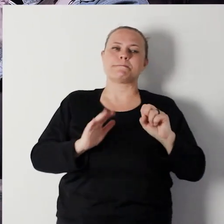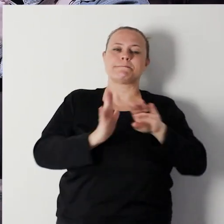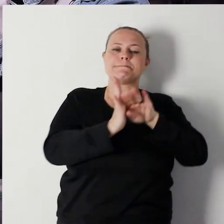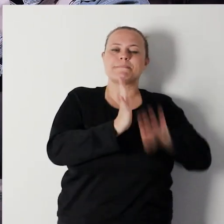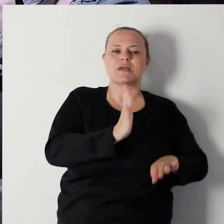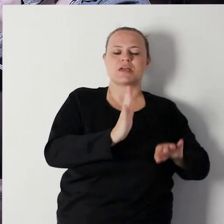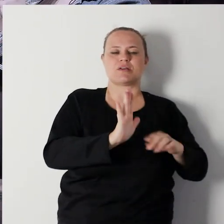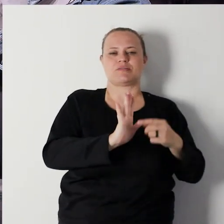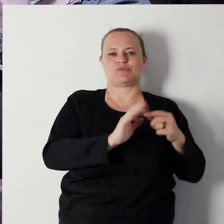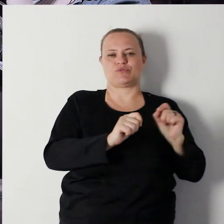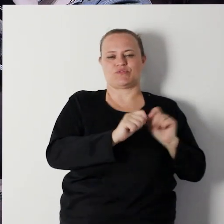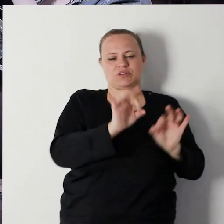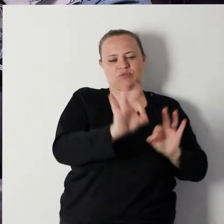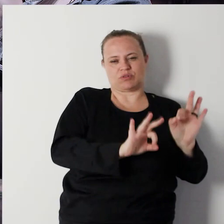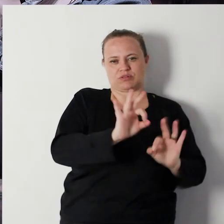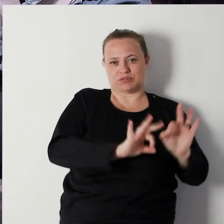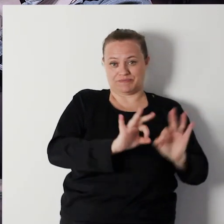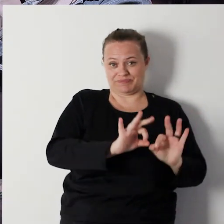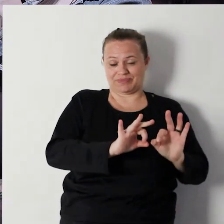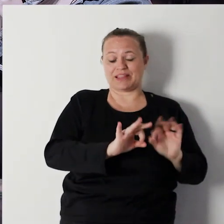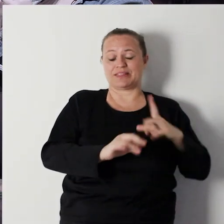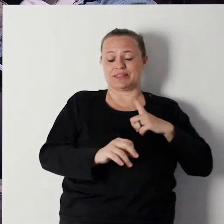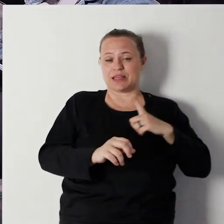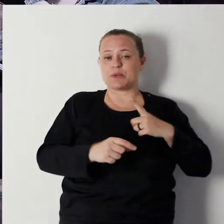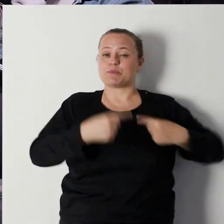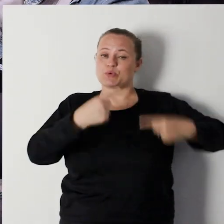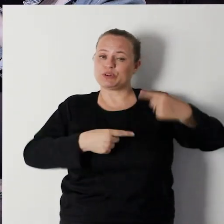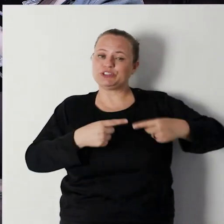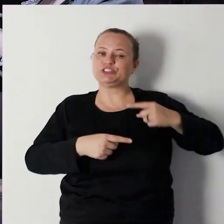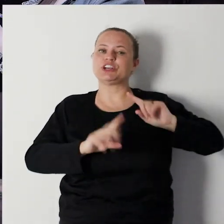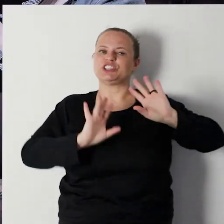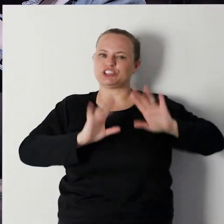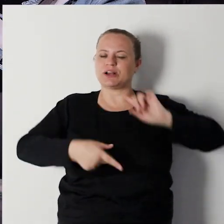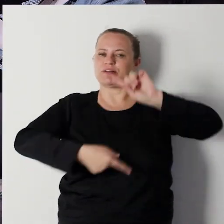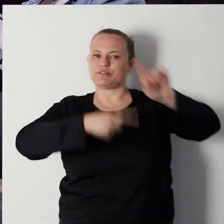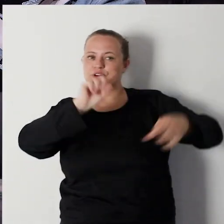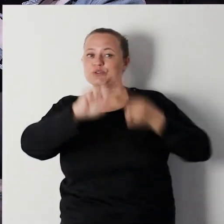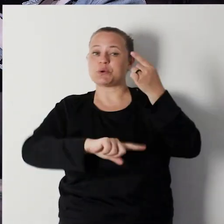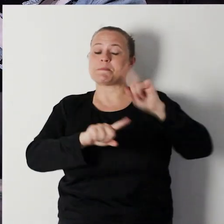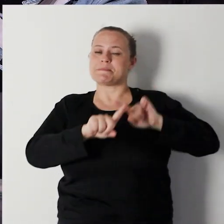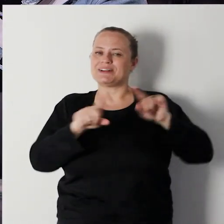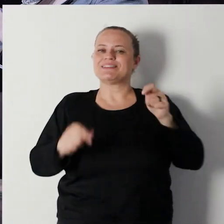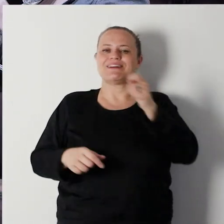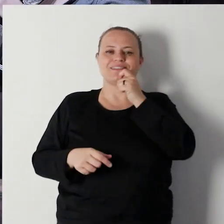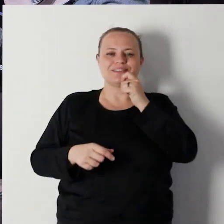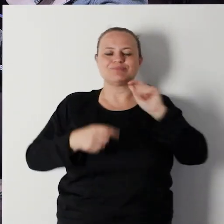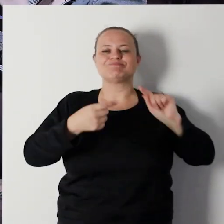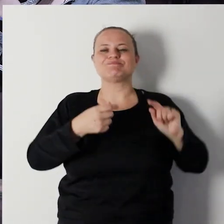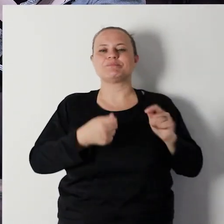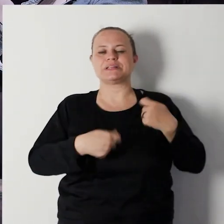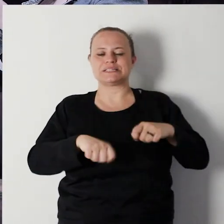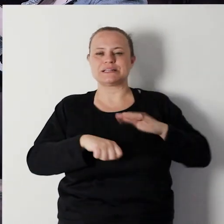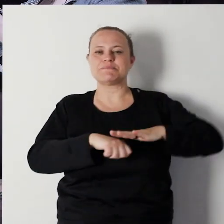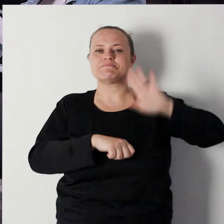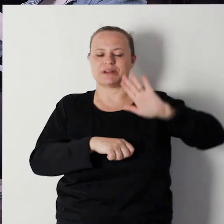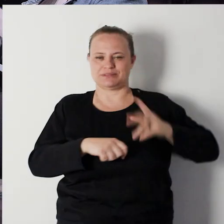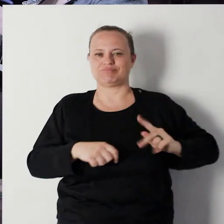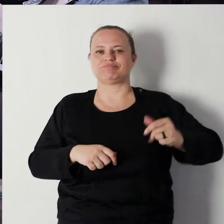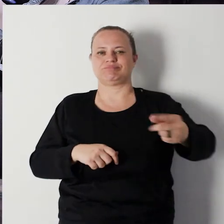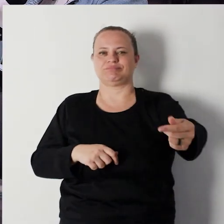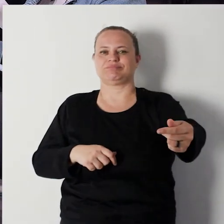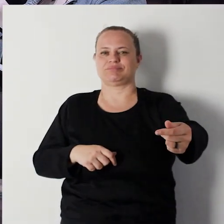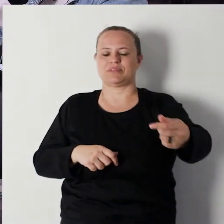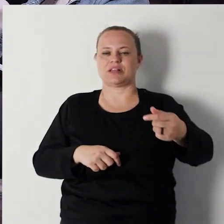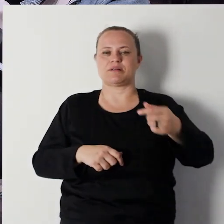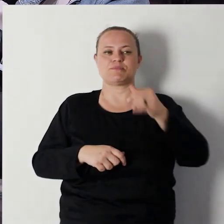está acontecendo, né? Então, tem uma série de coisas que eu acho que a gente avançou muito no Estado nas políticas, mas que a gente ainda precisa continuar. E